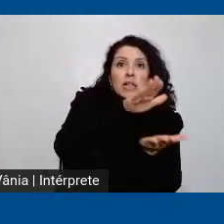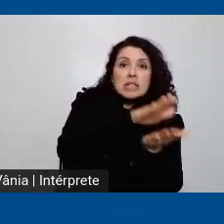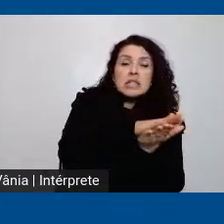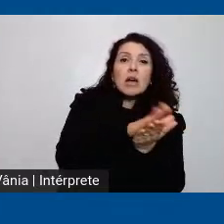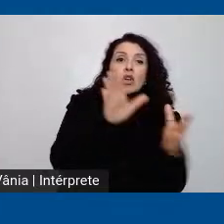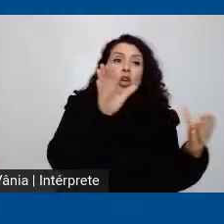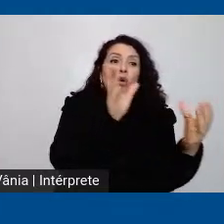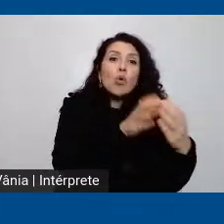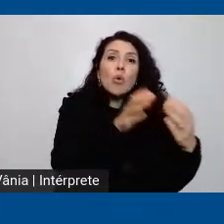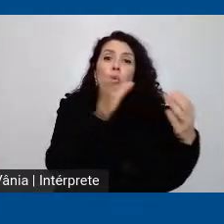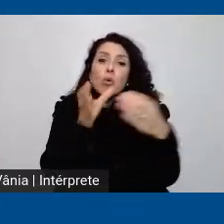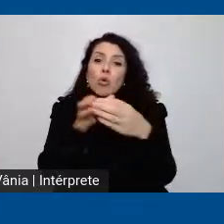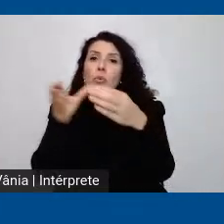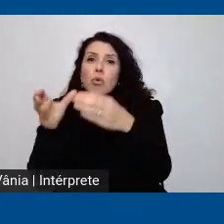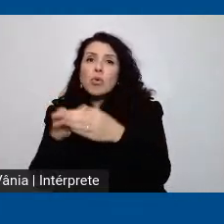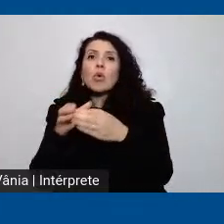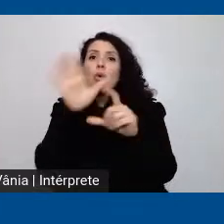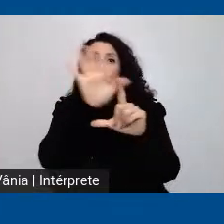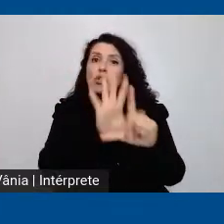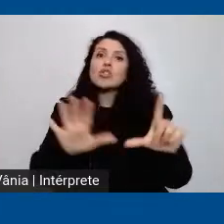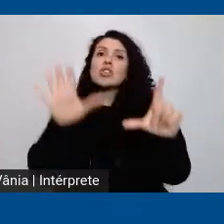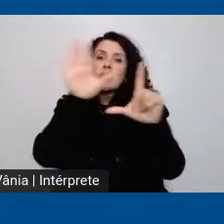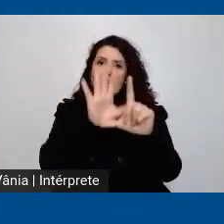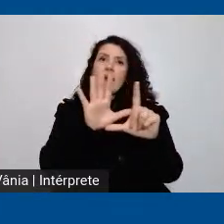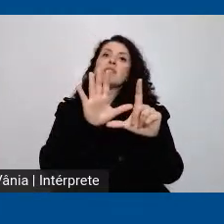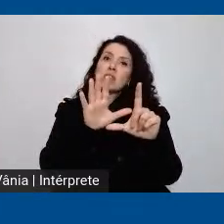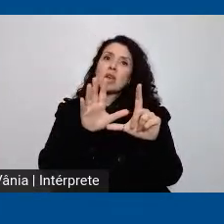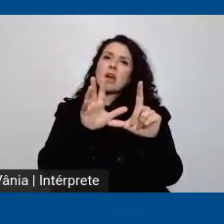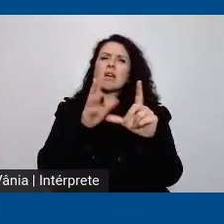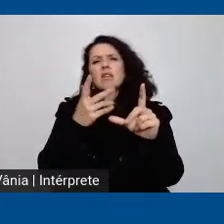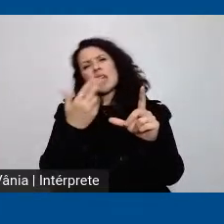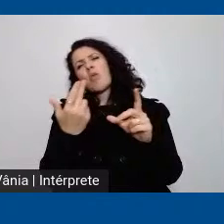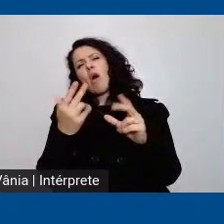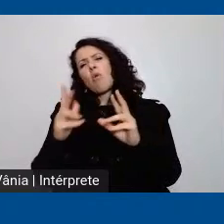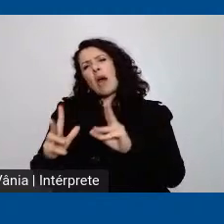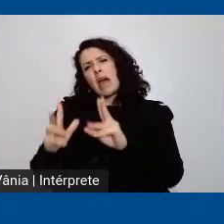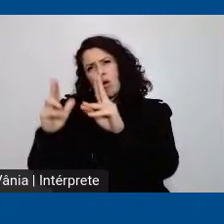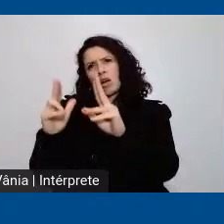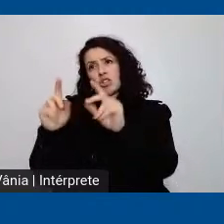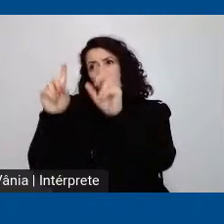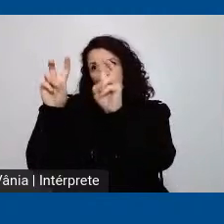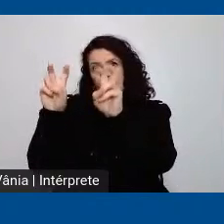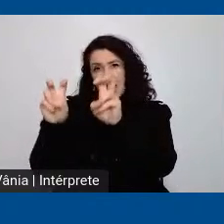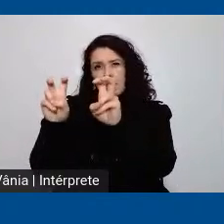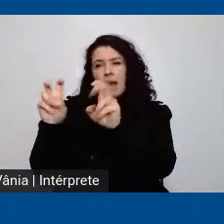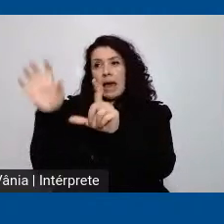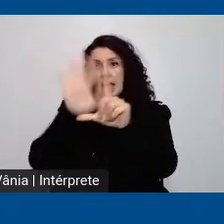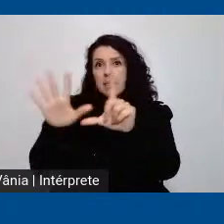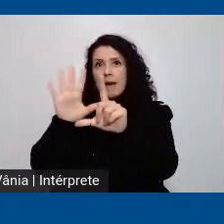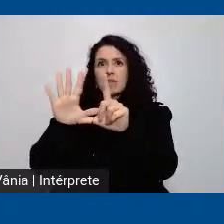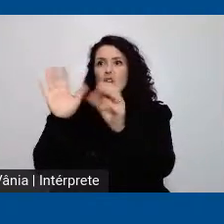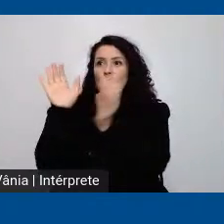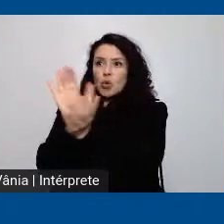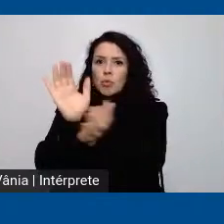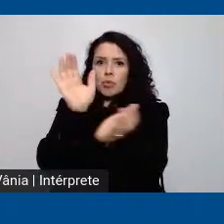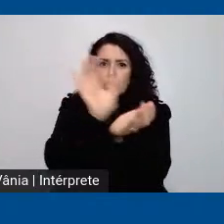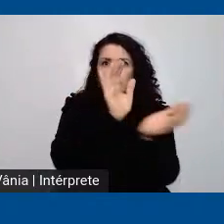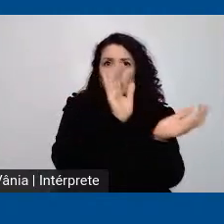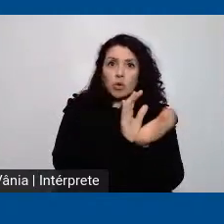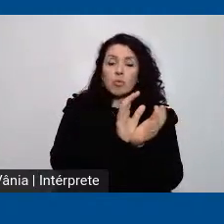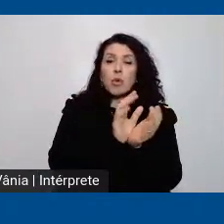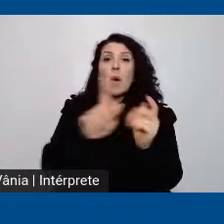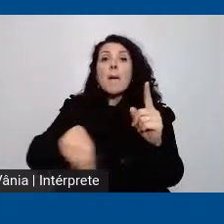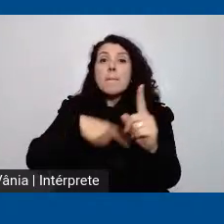e documentos agrupados por um recorte, né? Temáticos. E com um texto que costurasse essas